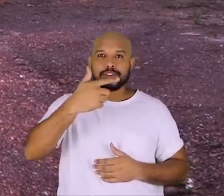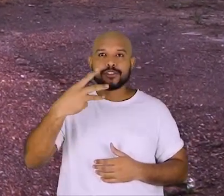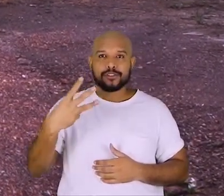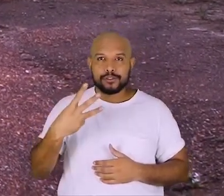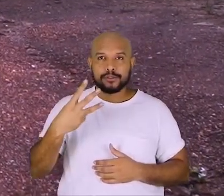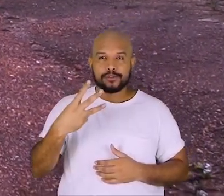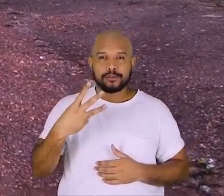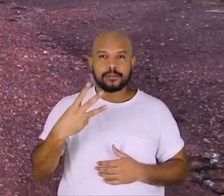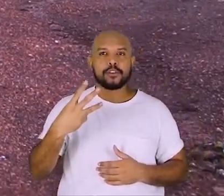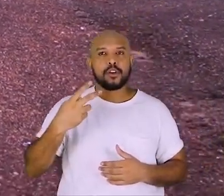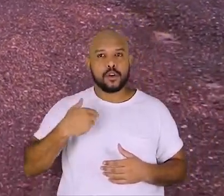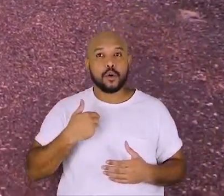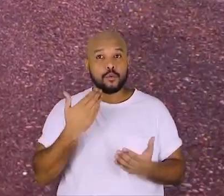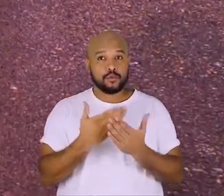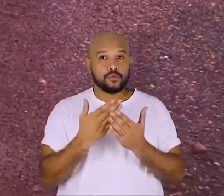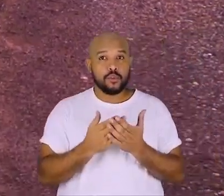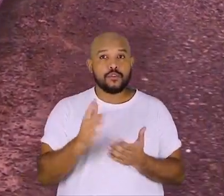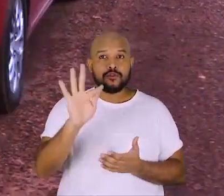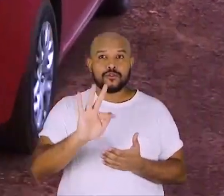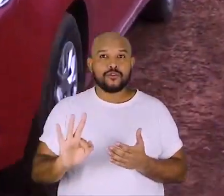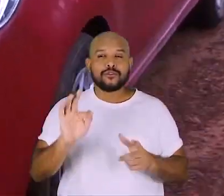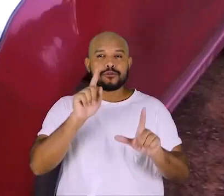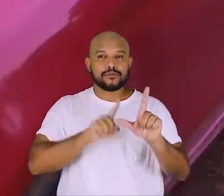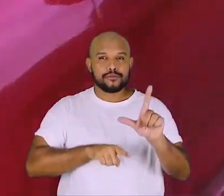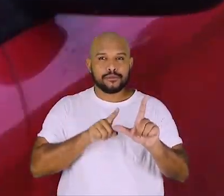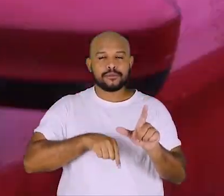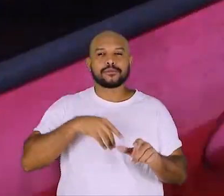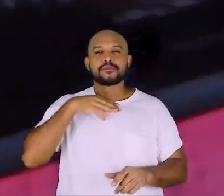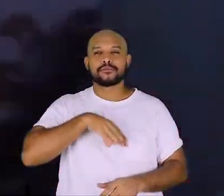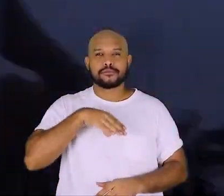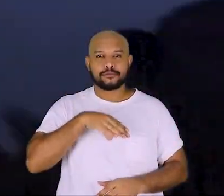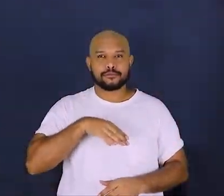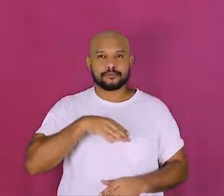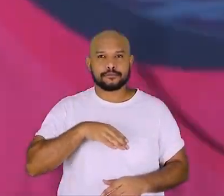faço na faculdade de Letras Português, né?